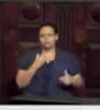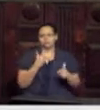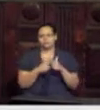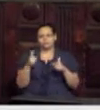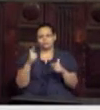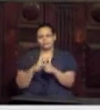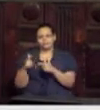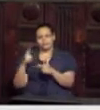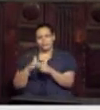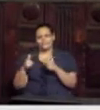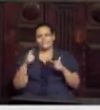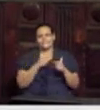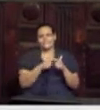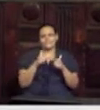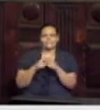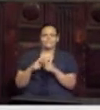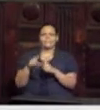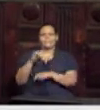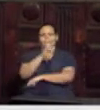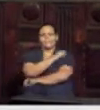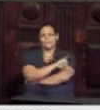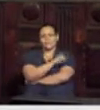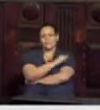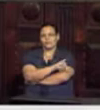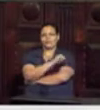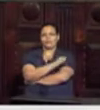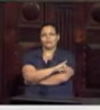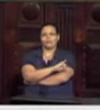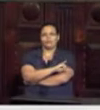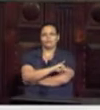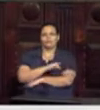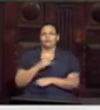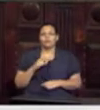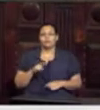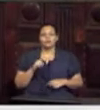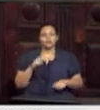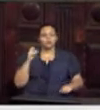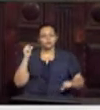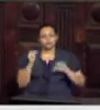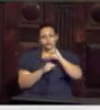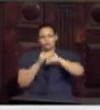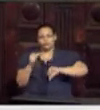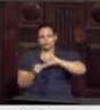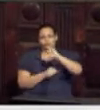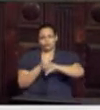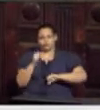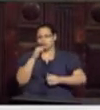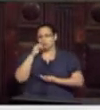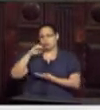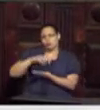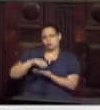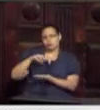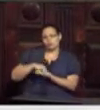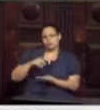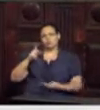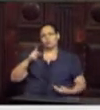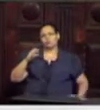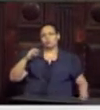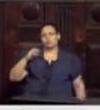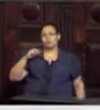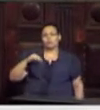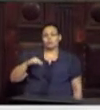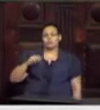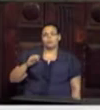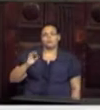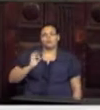problema que assola o Rio de Janeiro, que vai desde a transformação da Delegacia de Roubos e Cargas